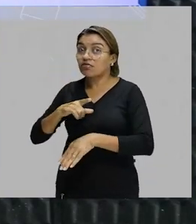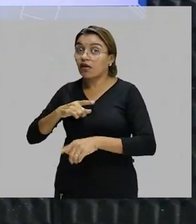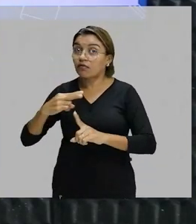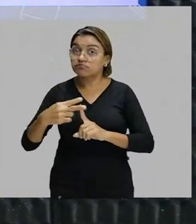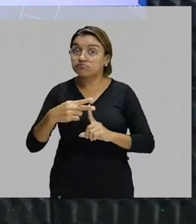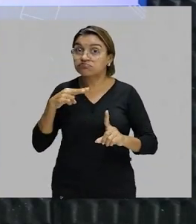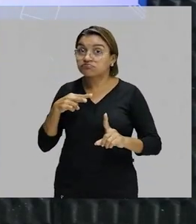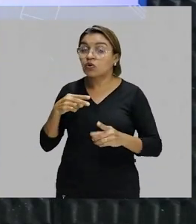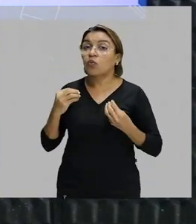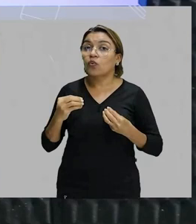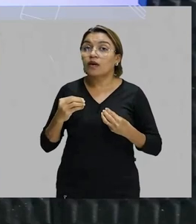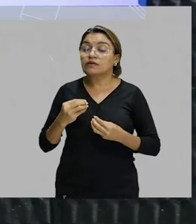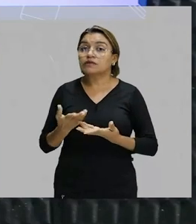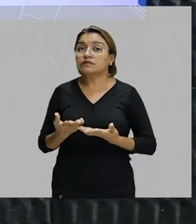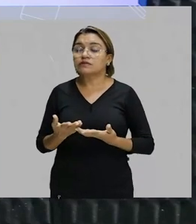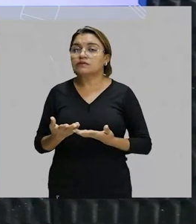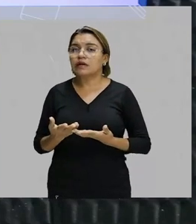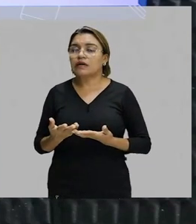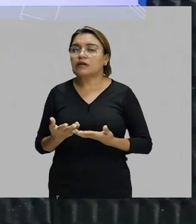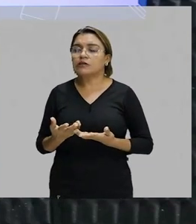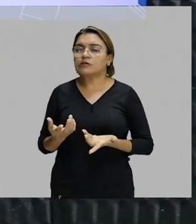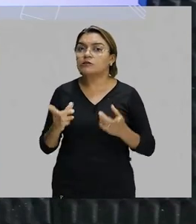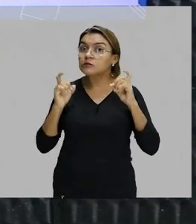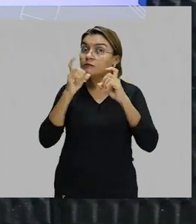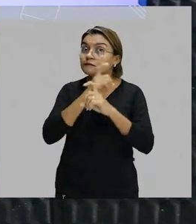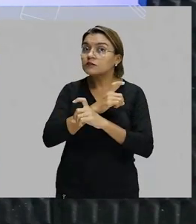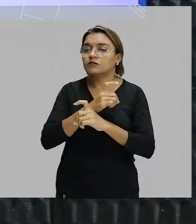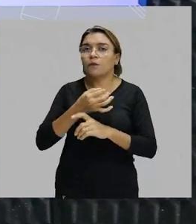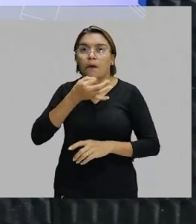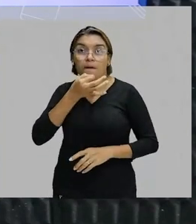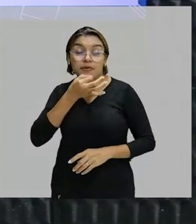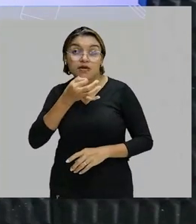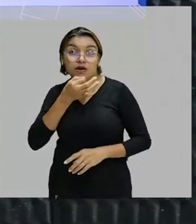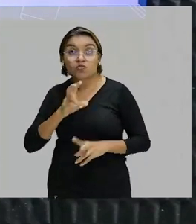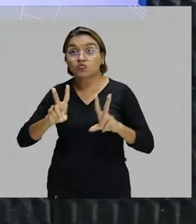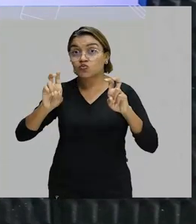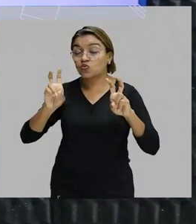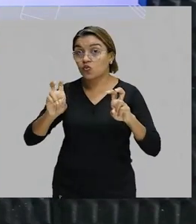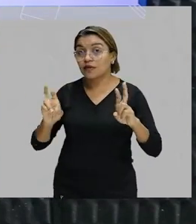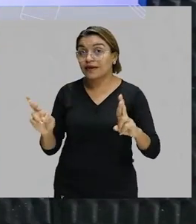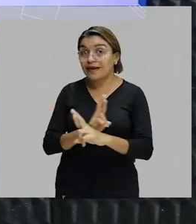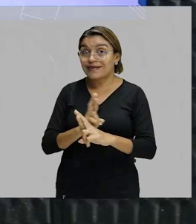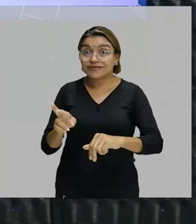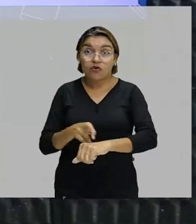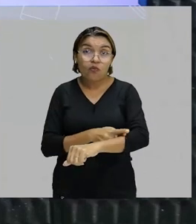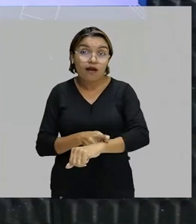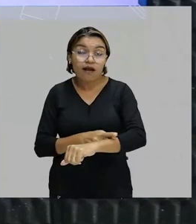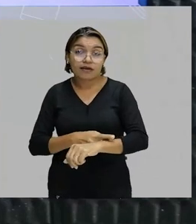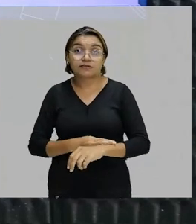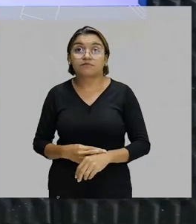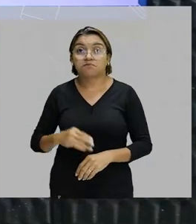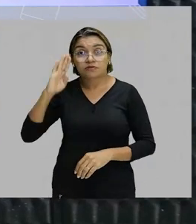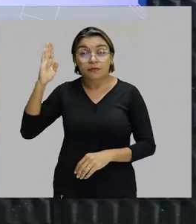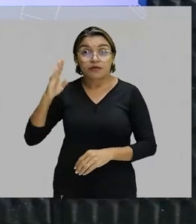bastante né polêmica no mínimo sobre essa relação aí entre raças principalmente sobre a